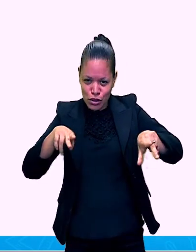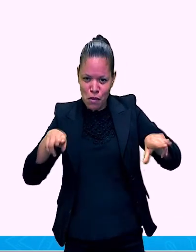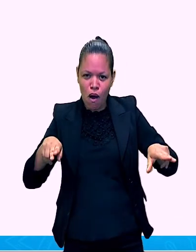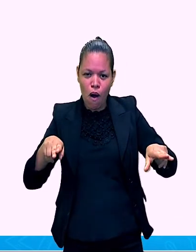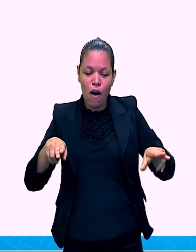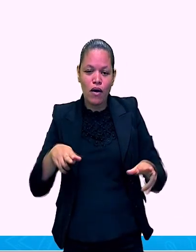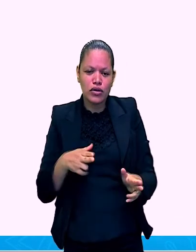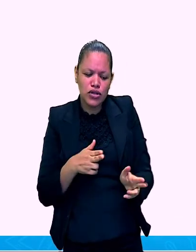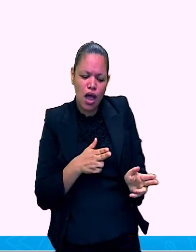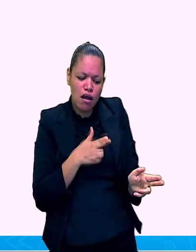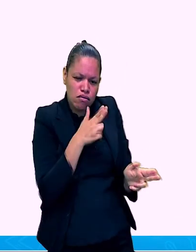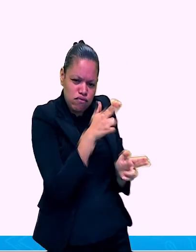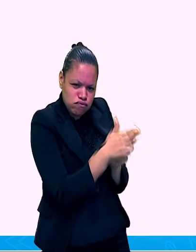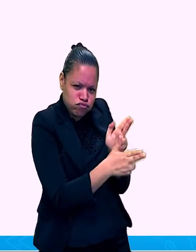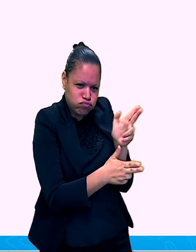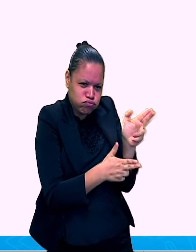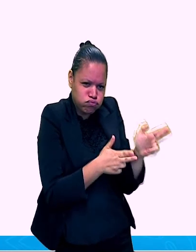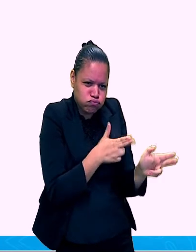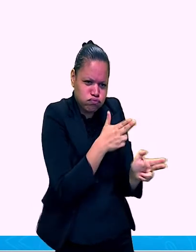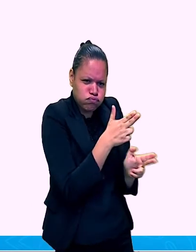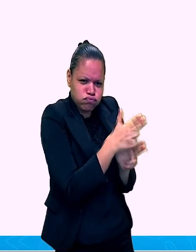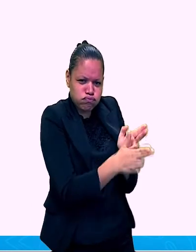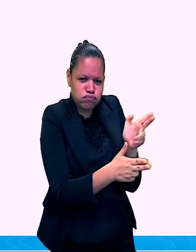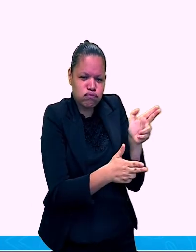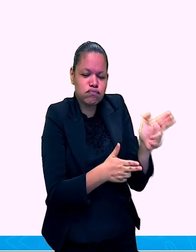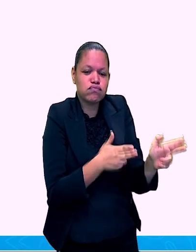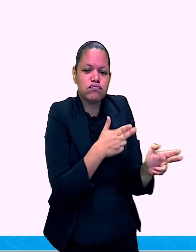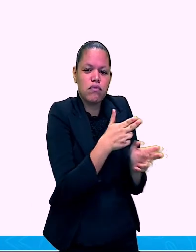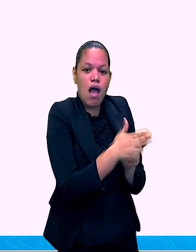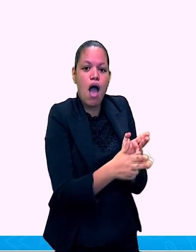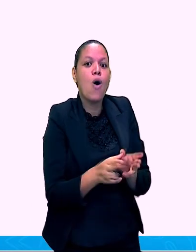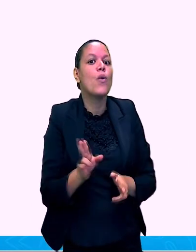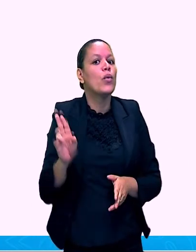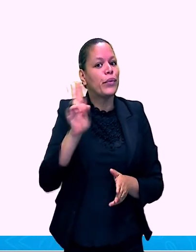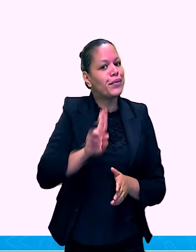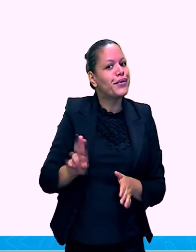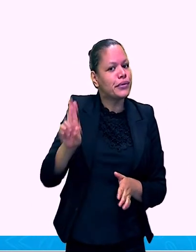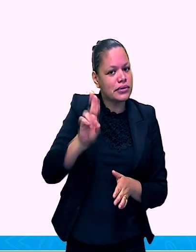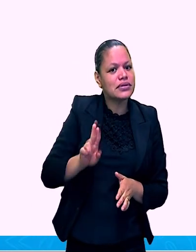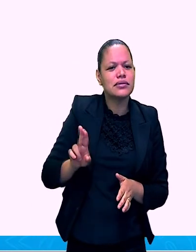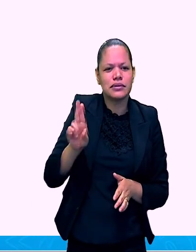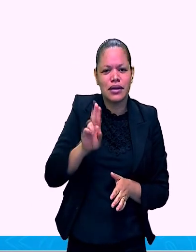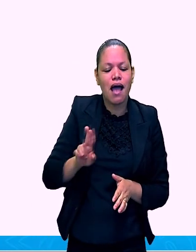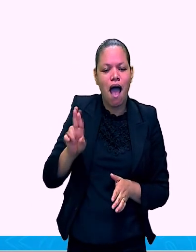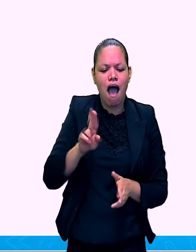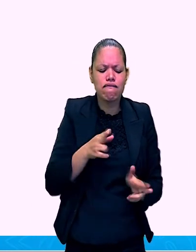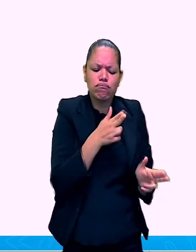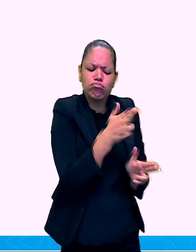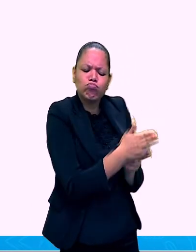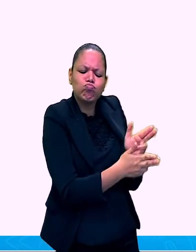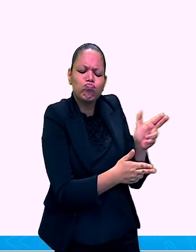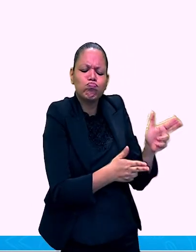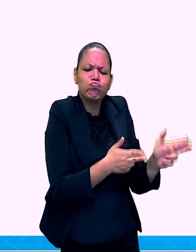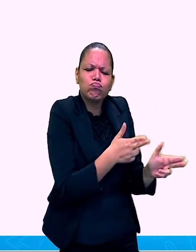Isso mesmo. O Brasil tinha cerca de 30 mil quilômetros de estradas de ferro que foram